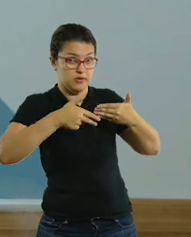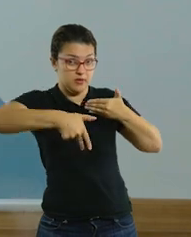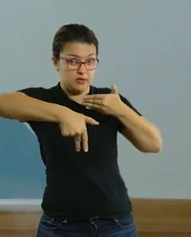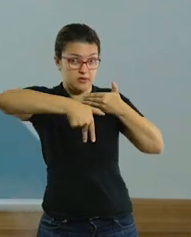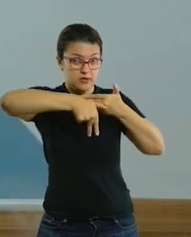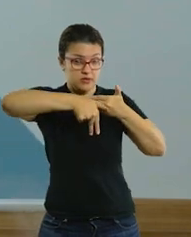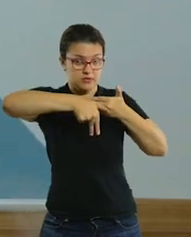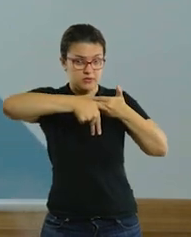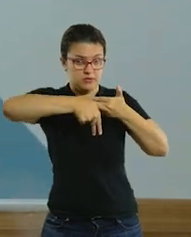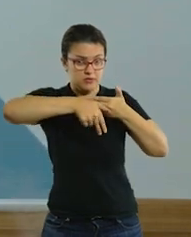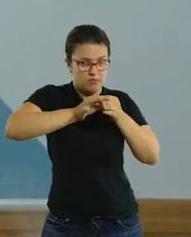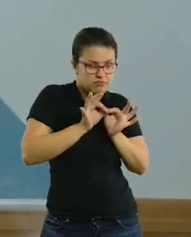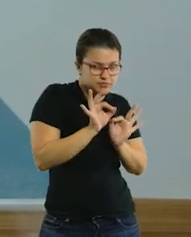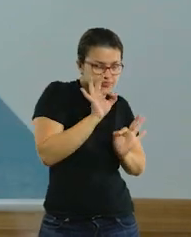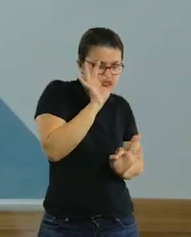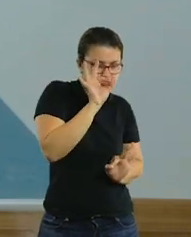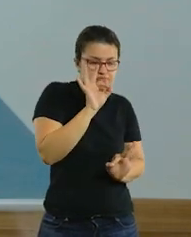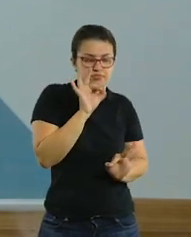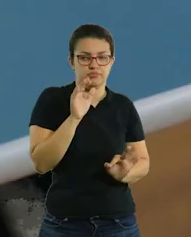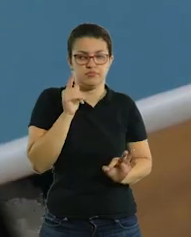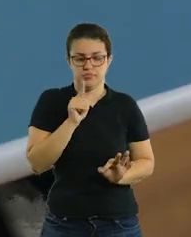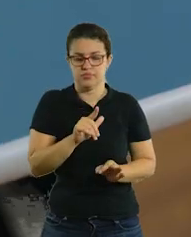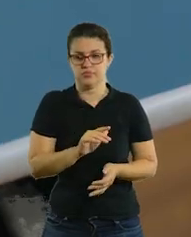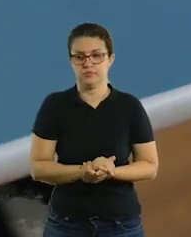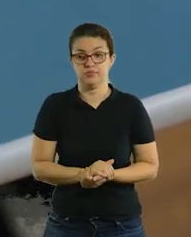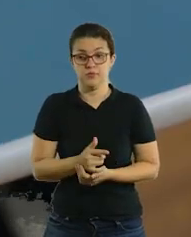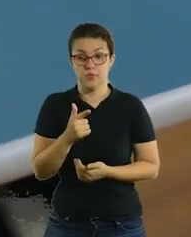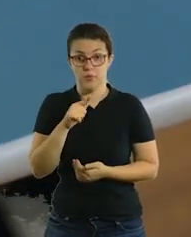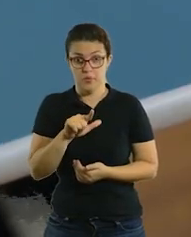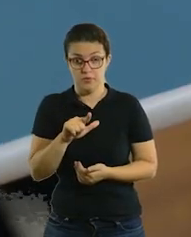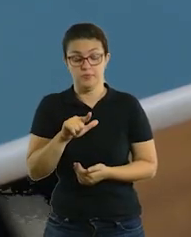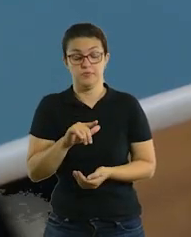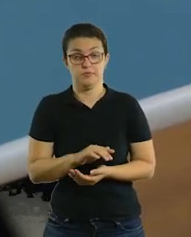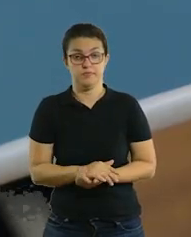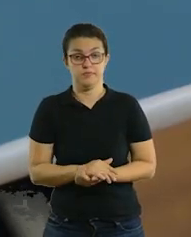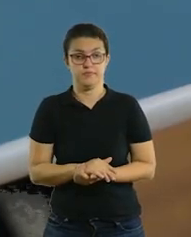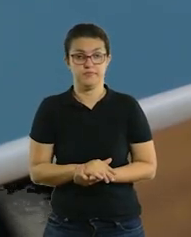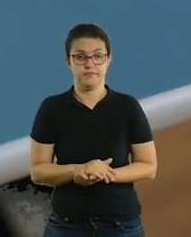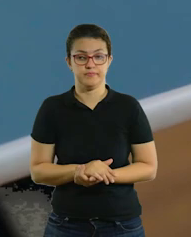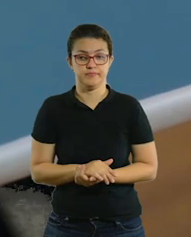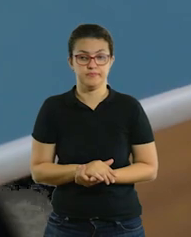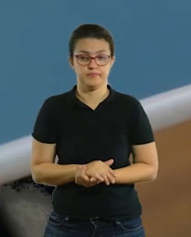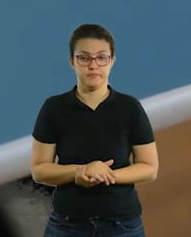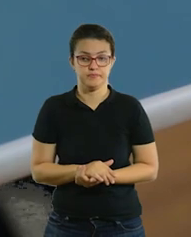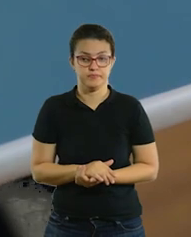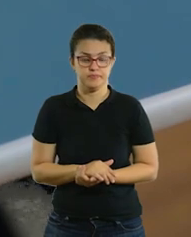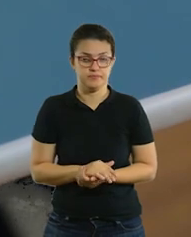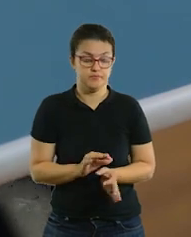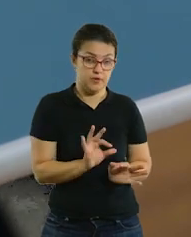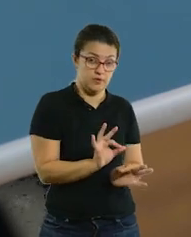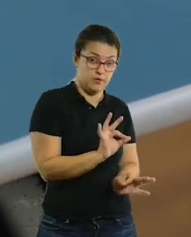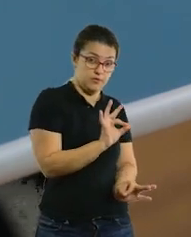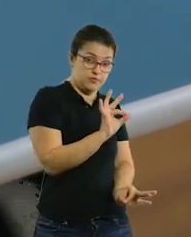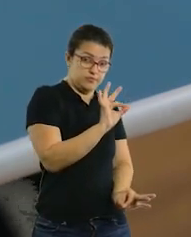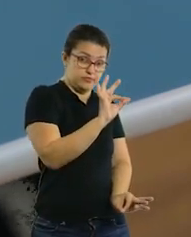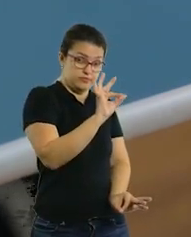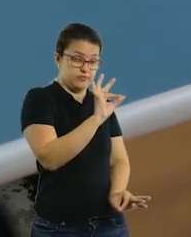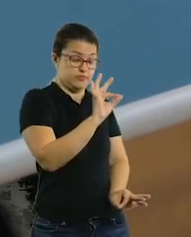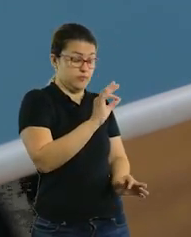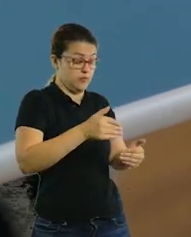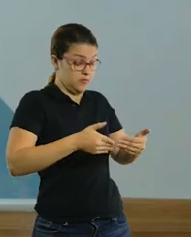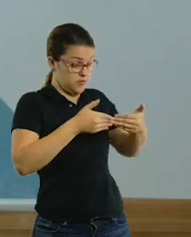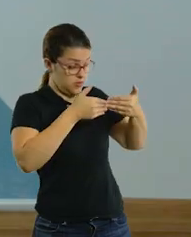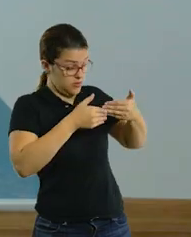criança. E eu tenho esse outro material, que após a medição com a fita métrica ou